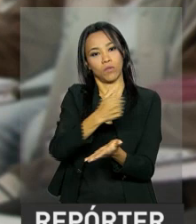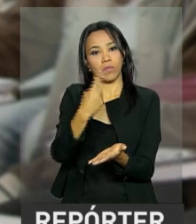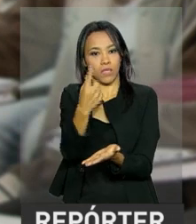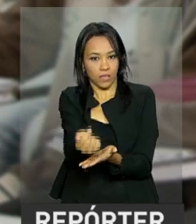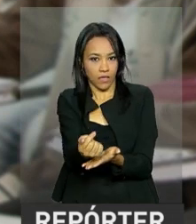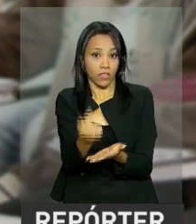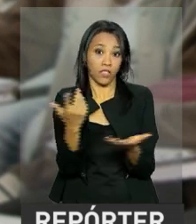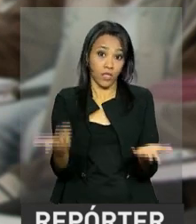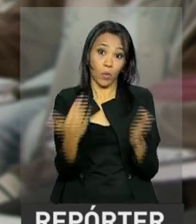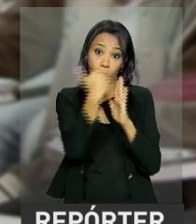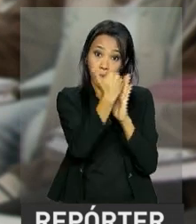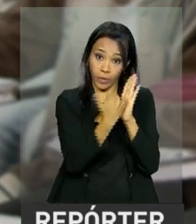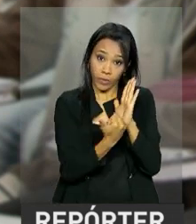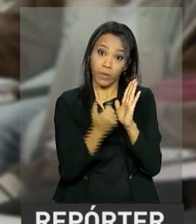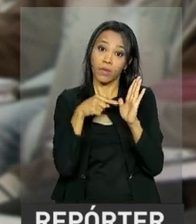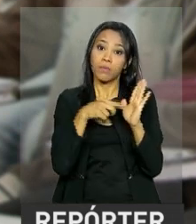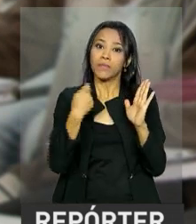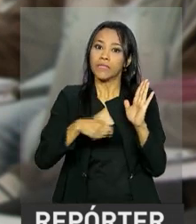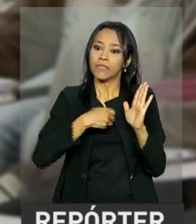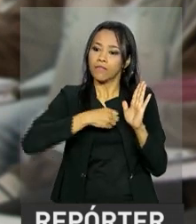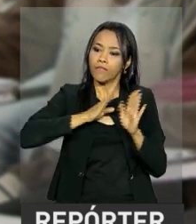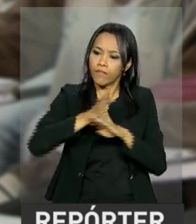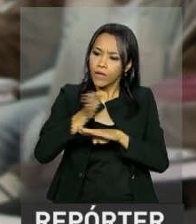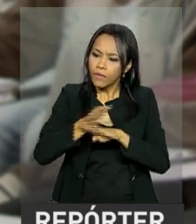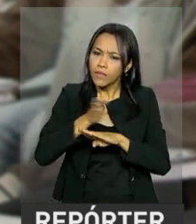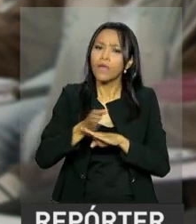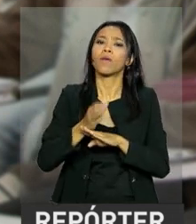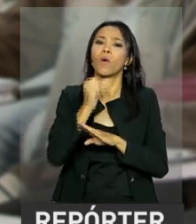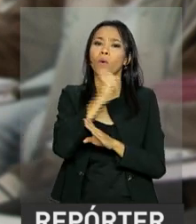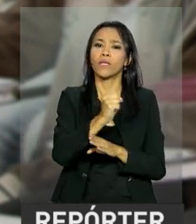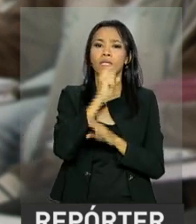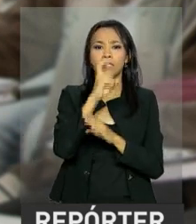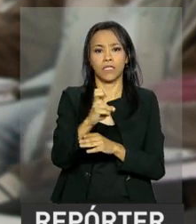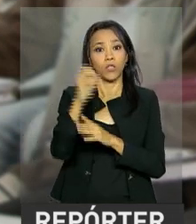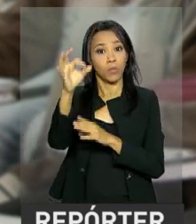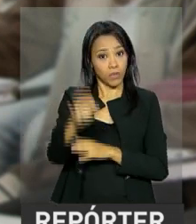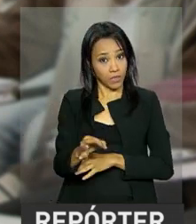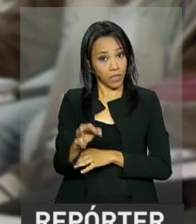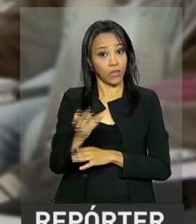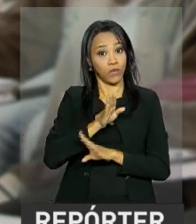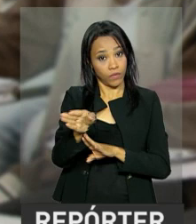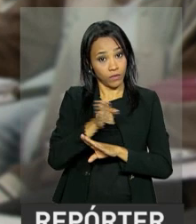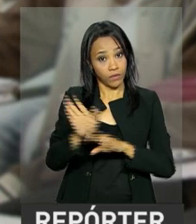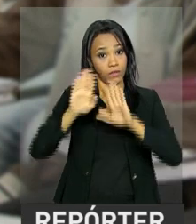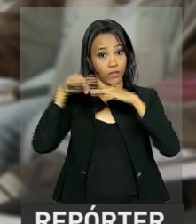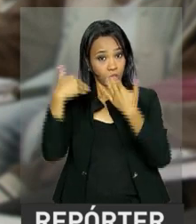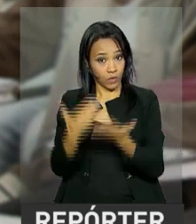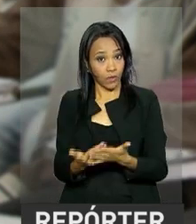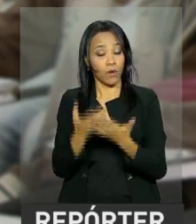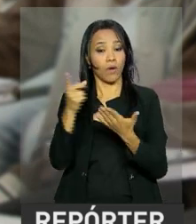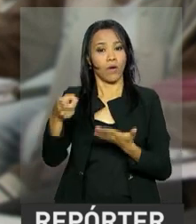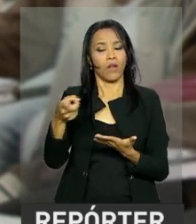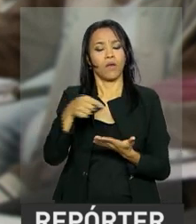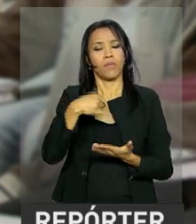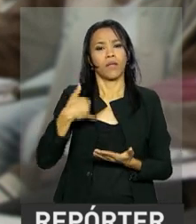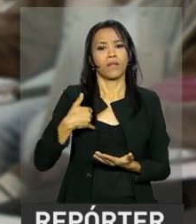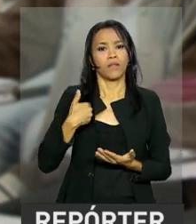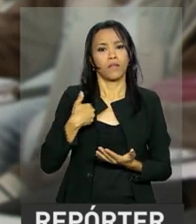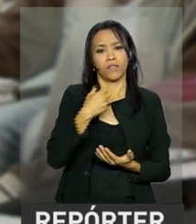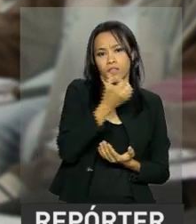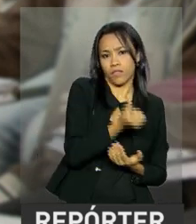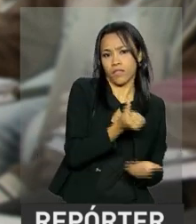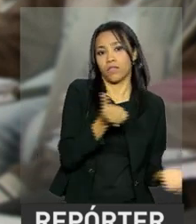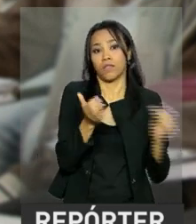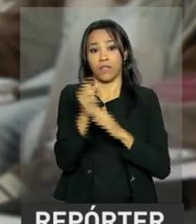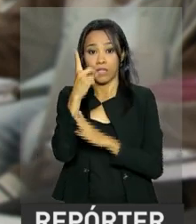o programa exige uma frequência escolar mínima de 85% da carga horária mensal para estudantes de 6 a